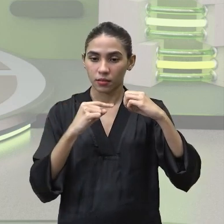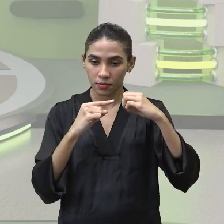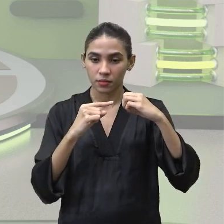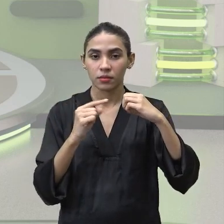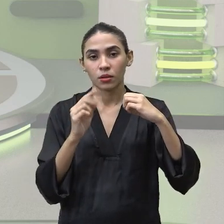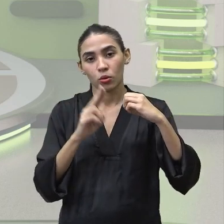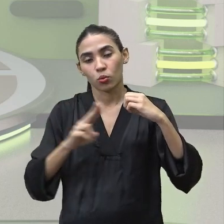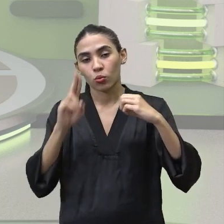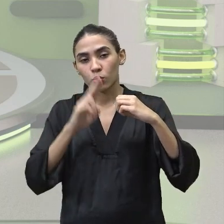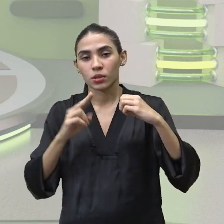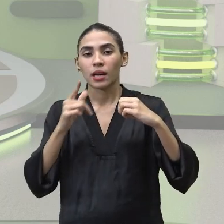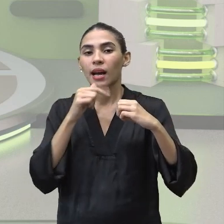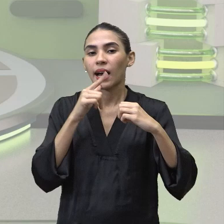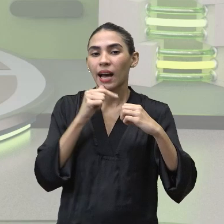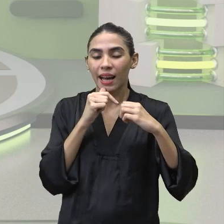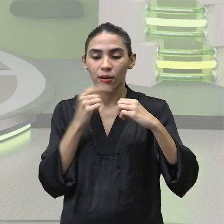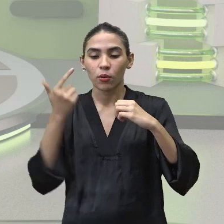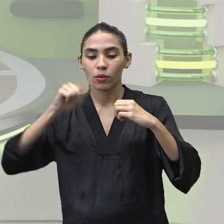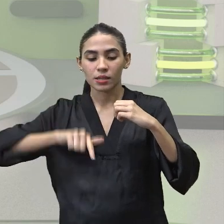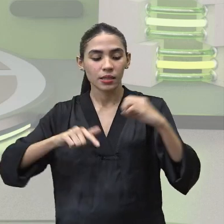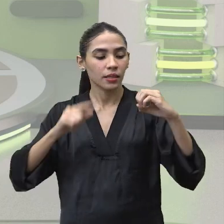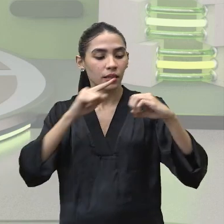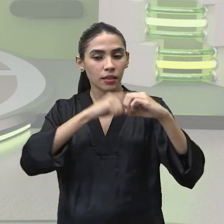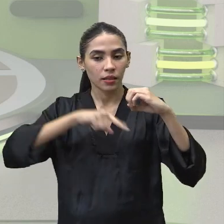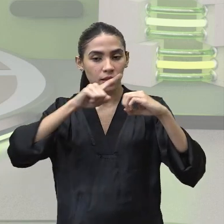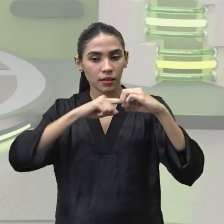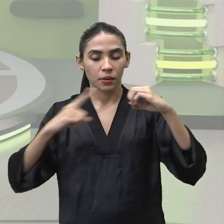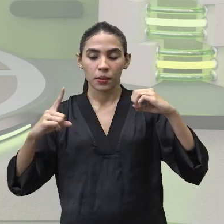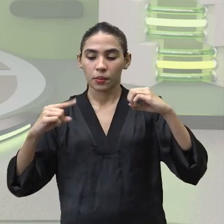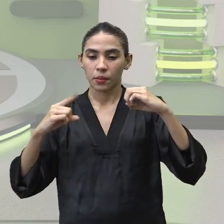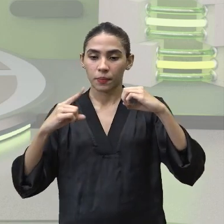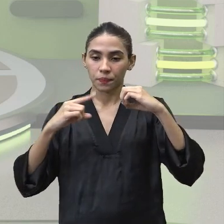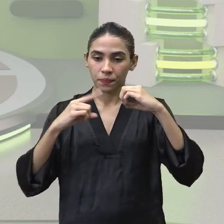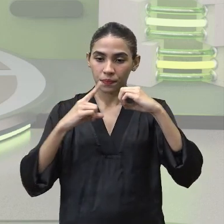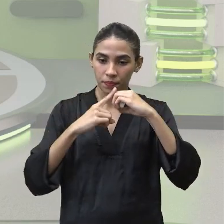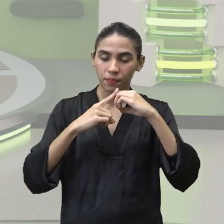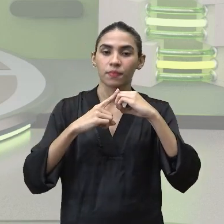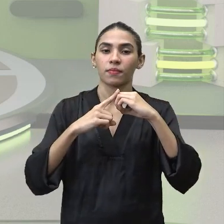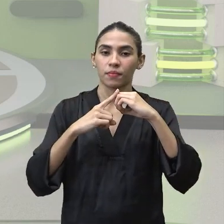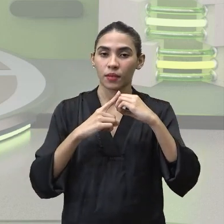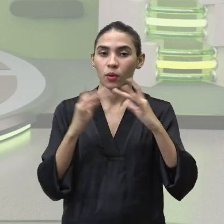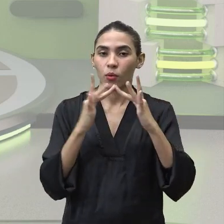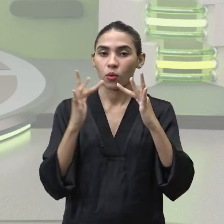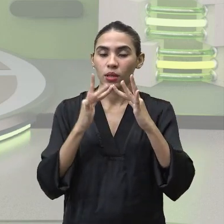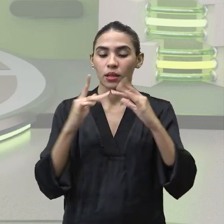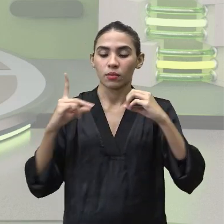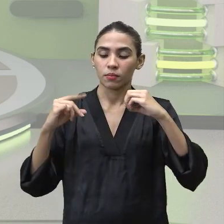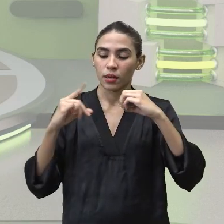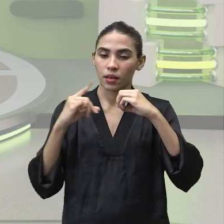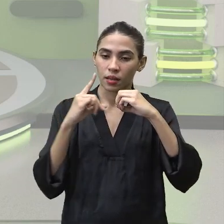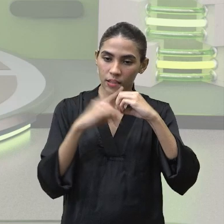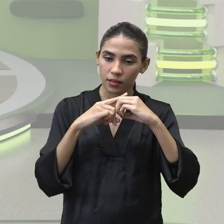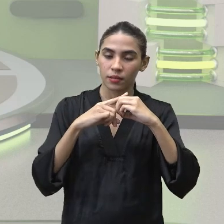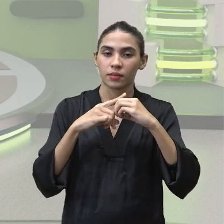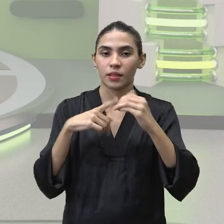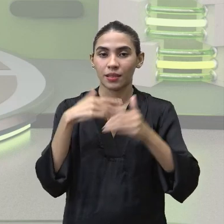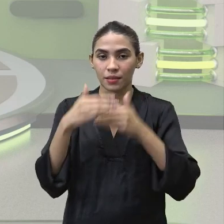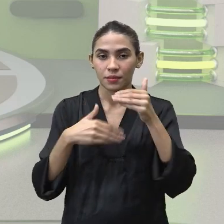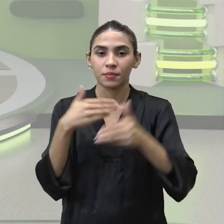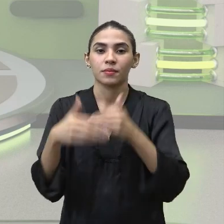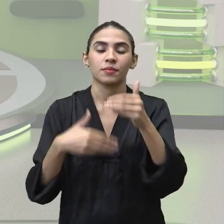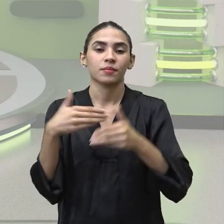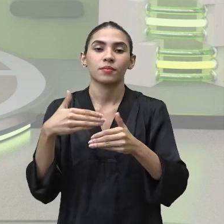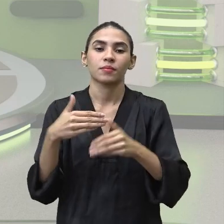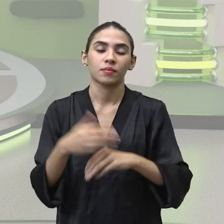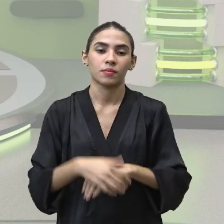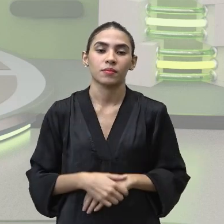um veículo para chegar até os óvulos para fecundar e só assim dar início a um novo